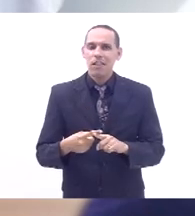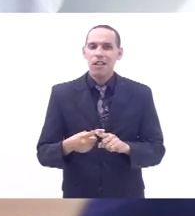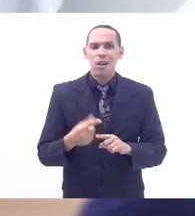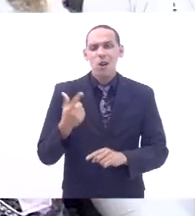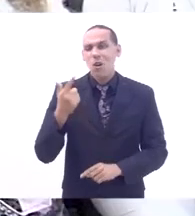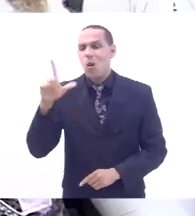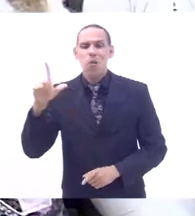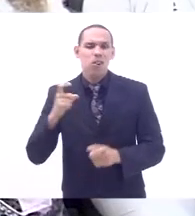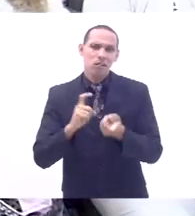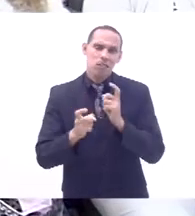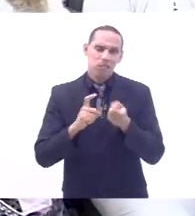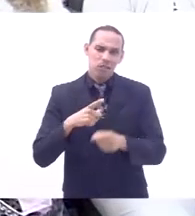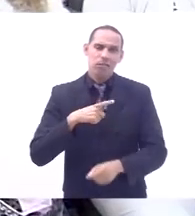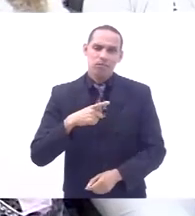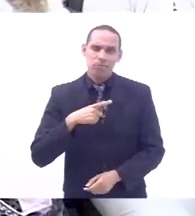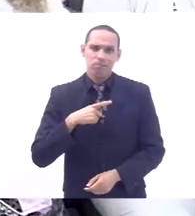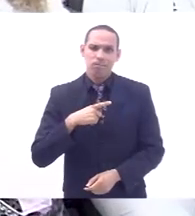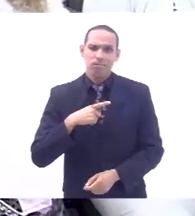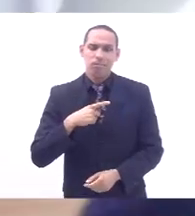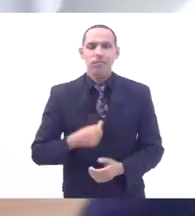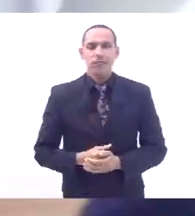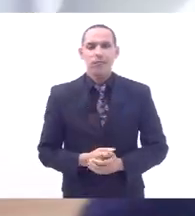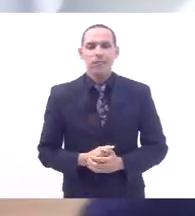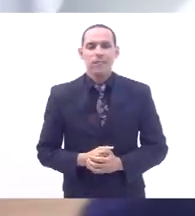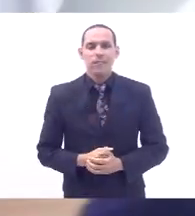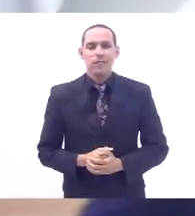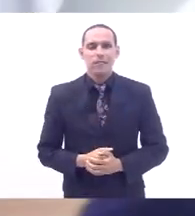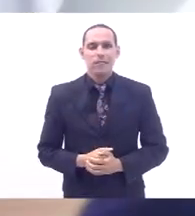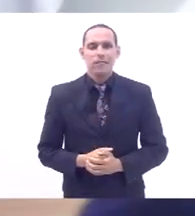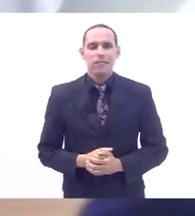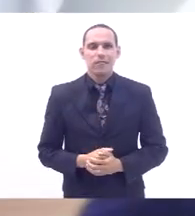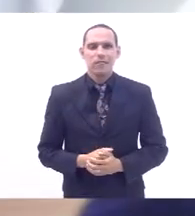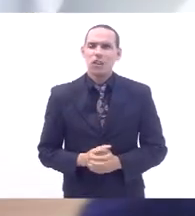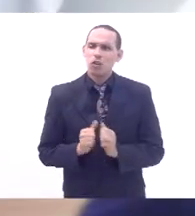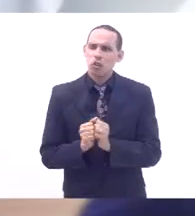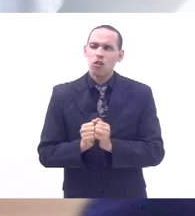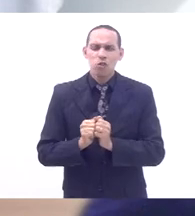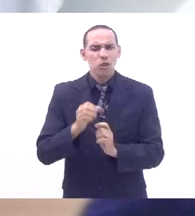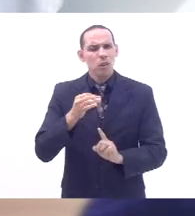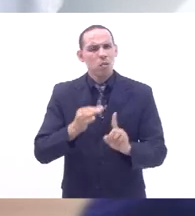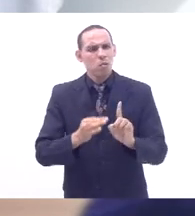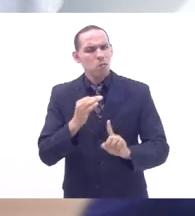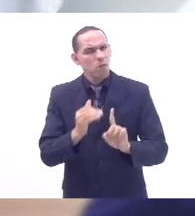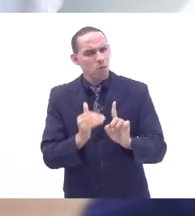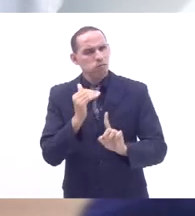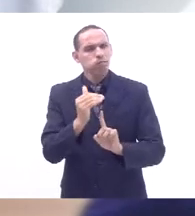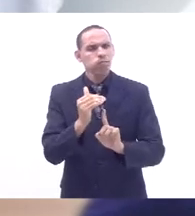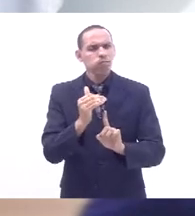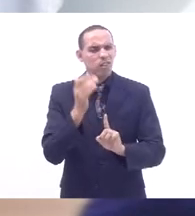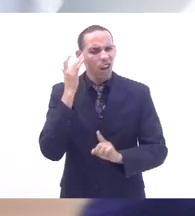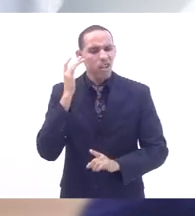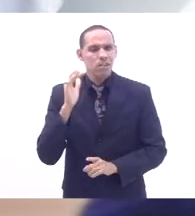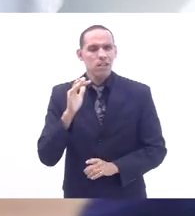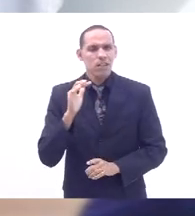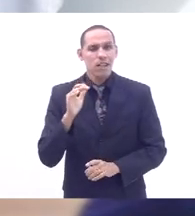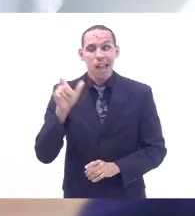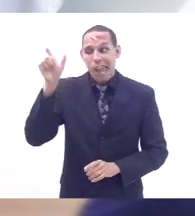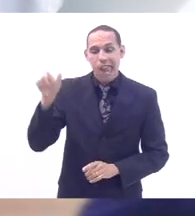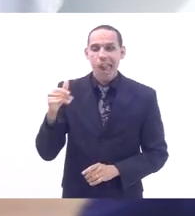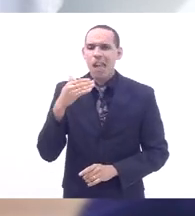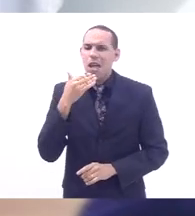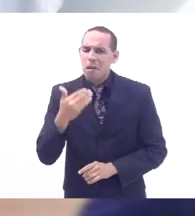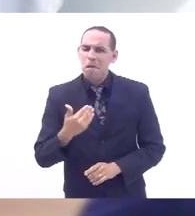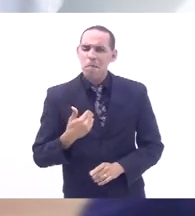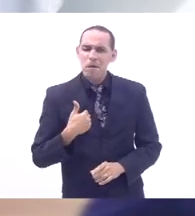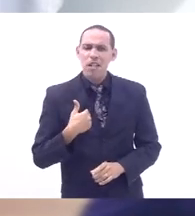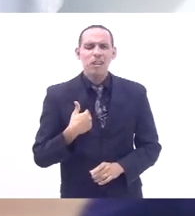outra reunião, tá, com, se não me engano, desembargadores. Ele falou, pô, Zeca, pede desculpa a todo mundo